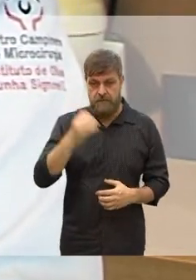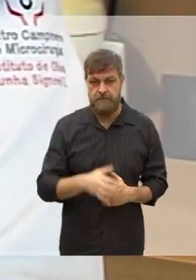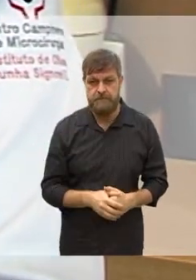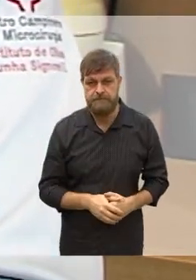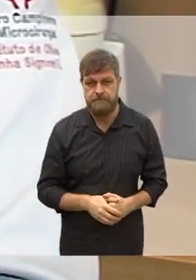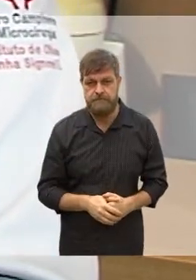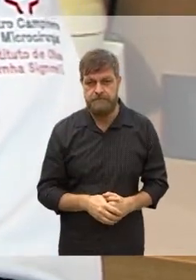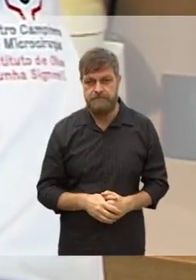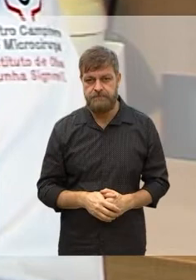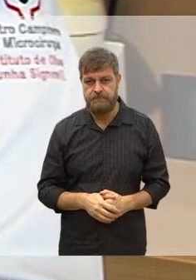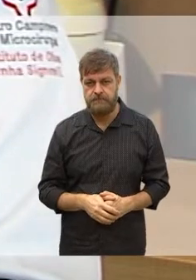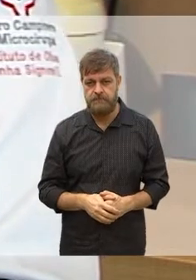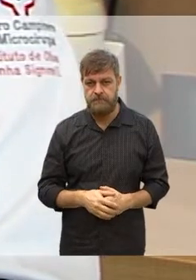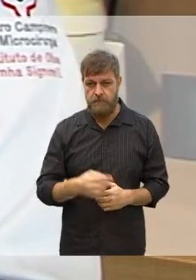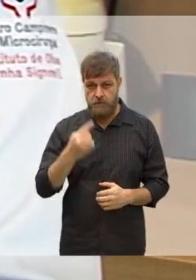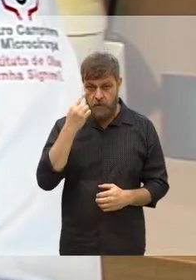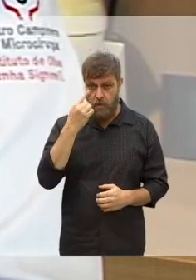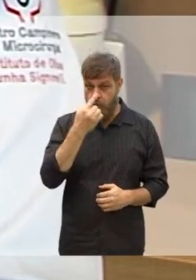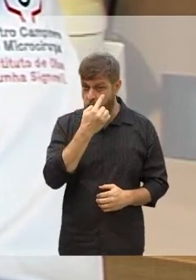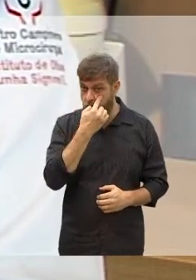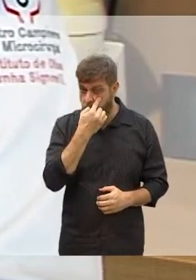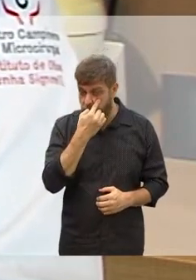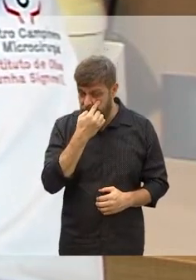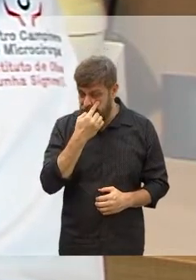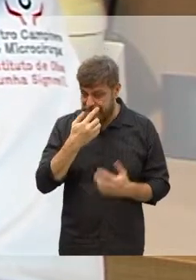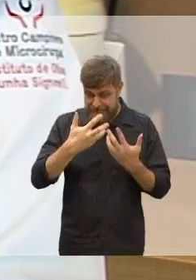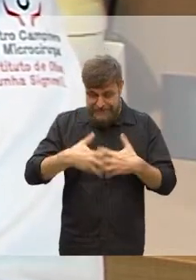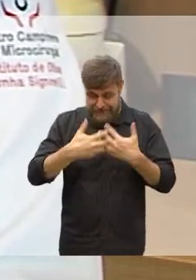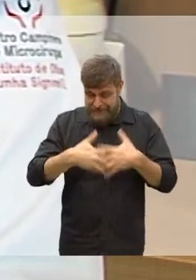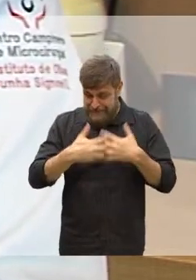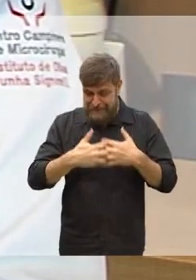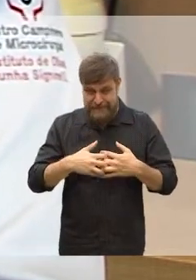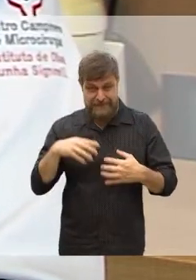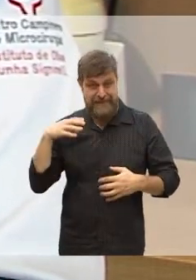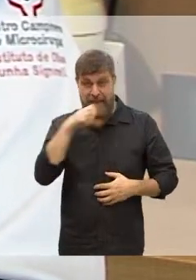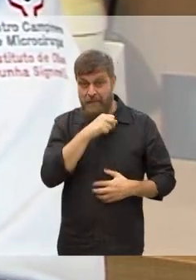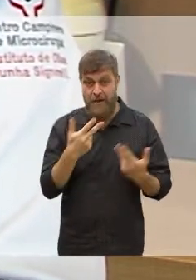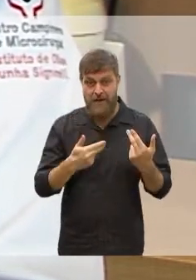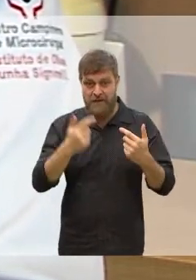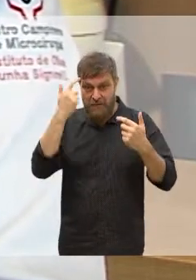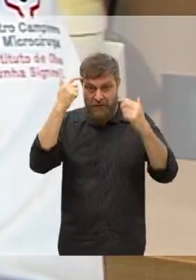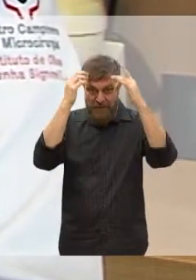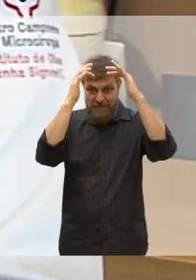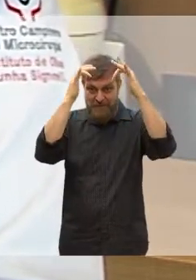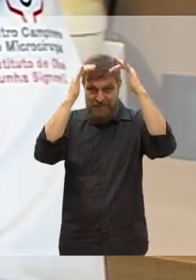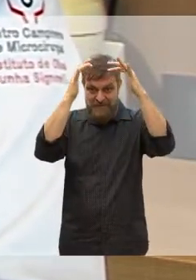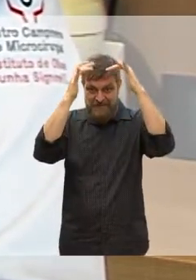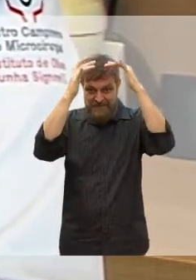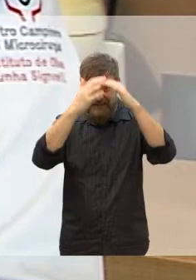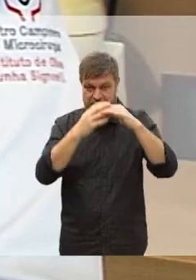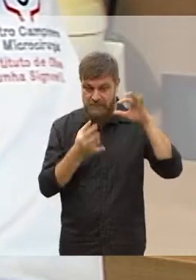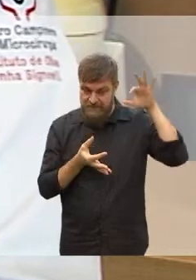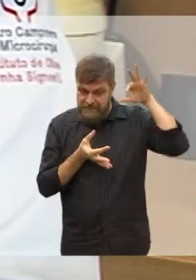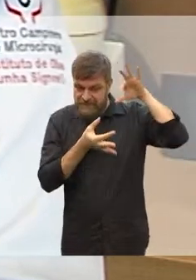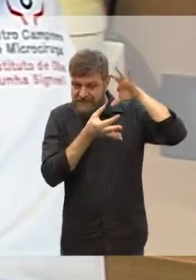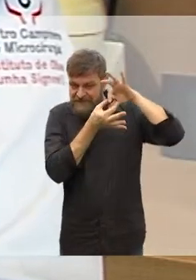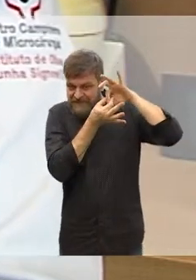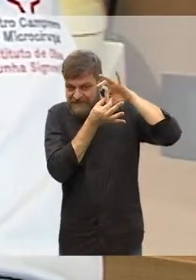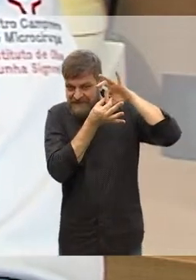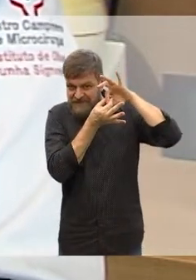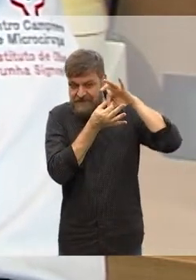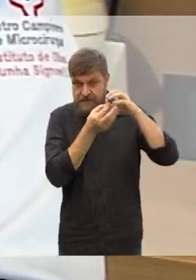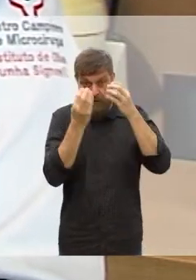ocular. E o olho tem um metabolismo tão intenso quanto o cérebro. Na verdade, a gente sempre diz que o olho é uma extensão do